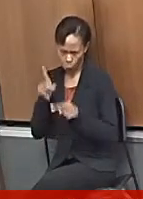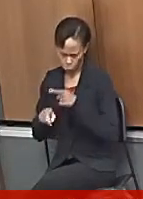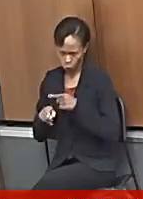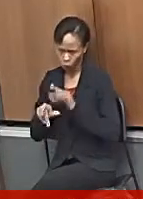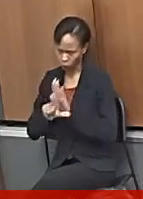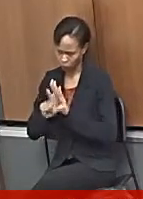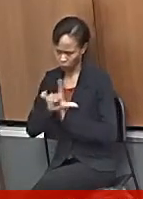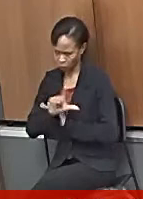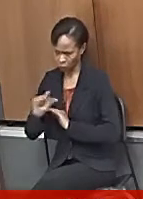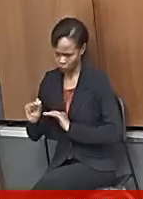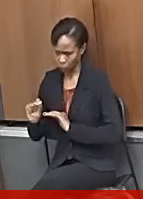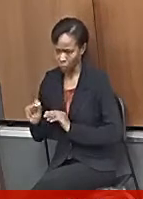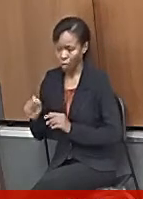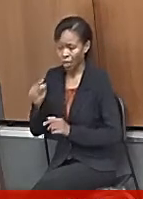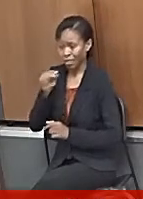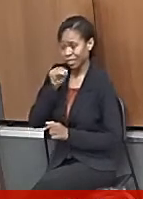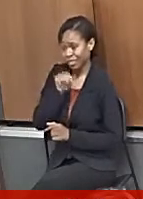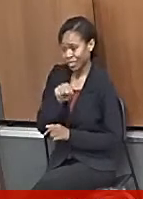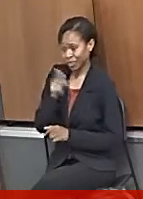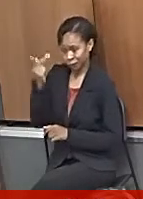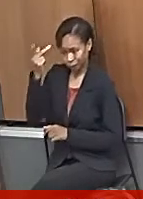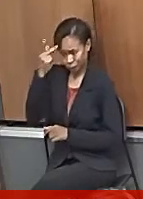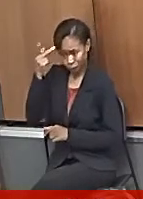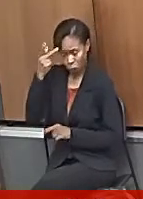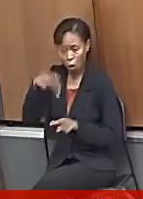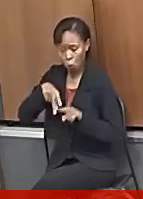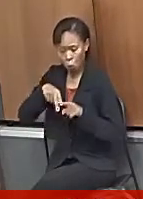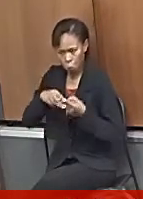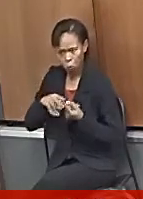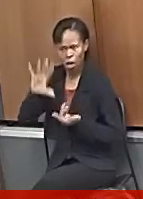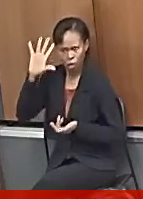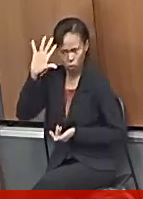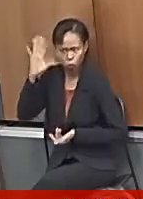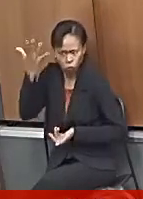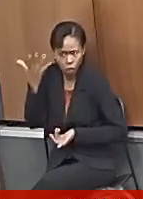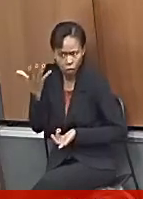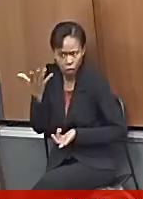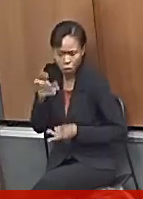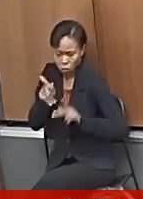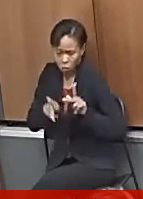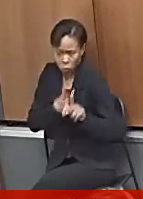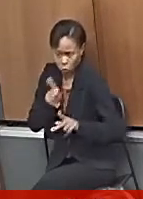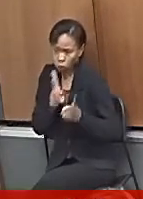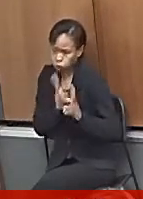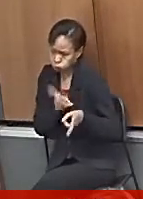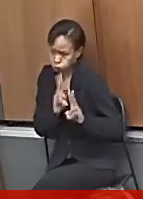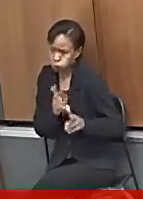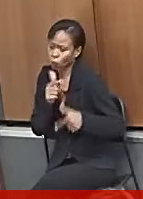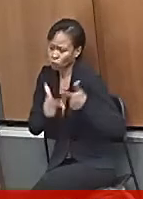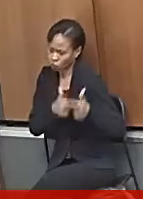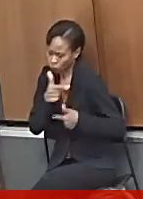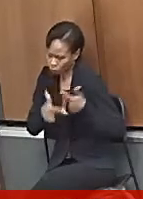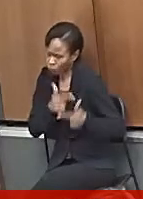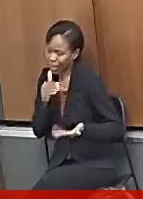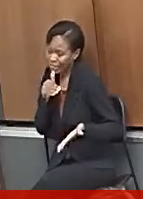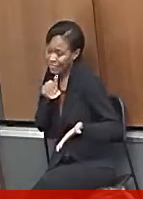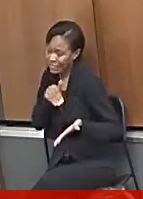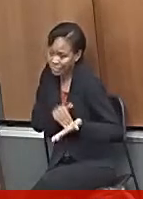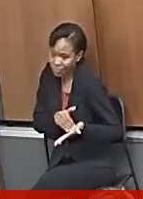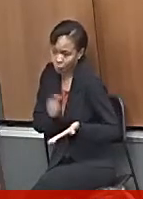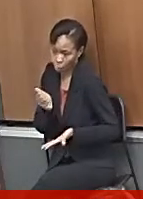permanecerão no no setor no seu trabalho até a aposentadoria